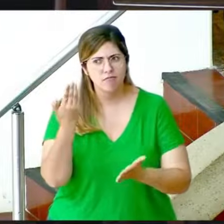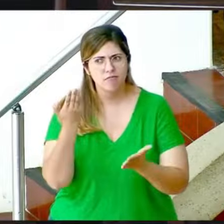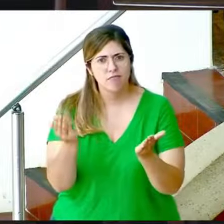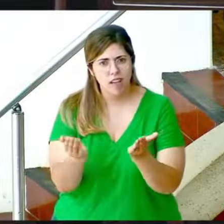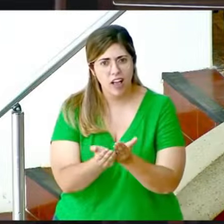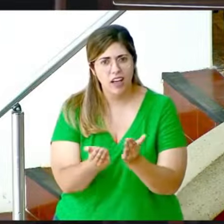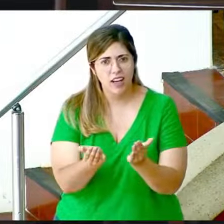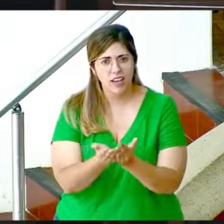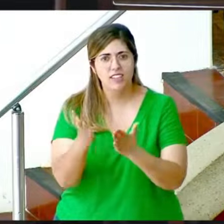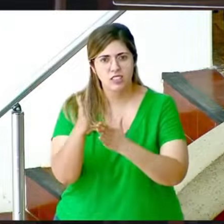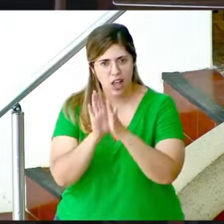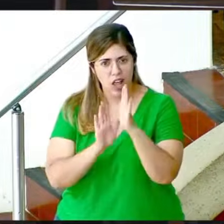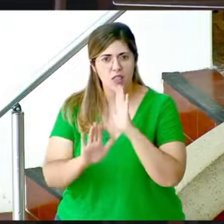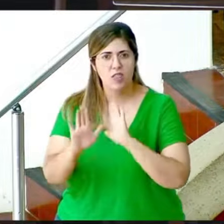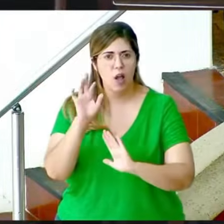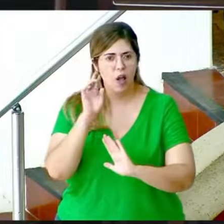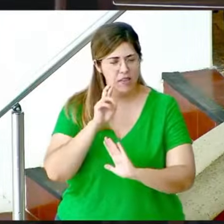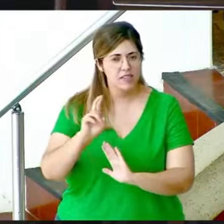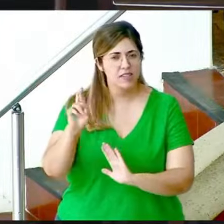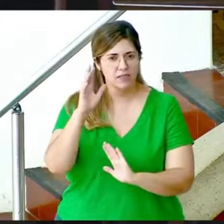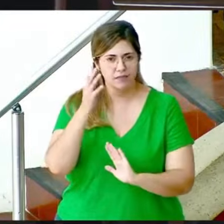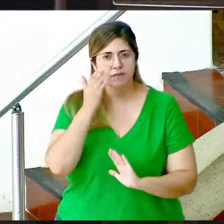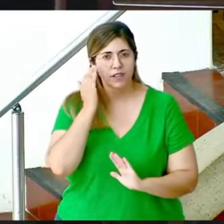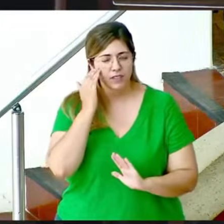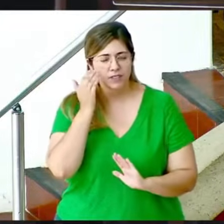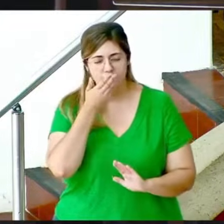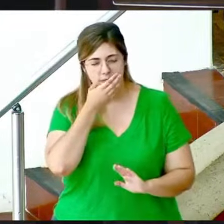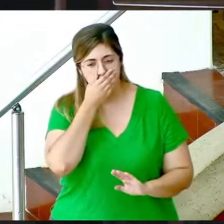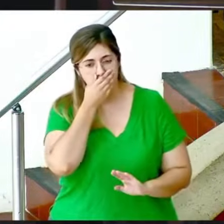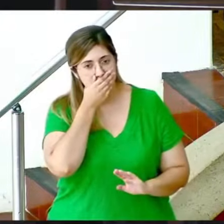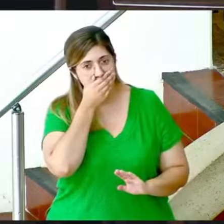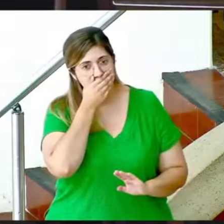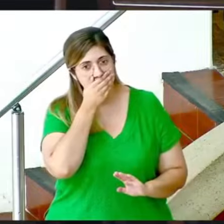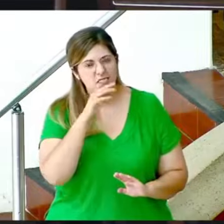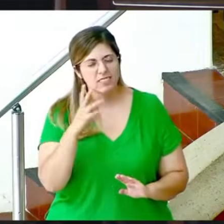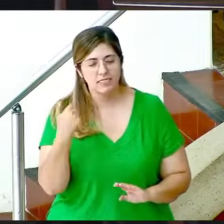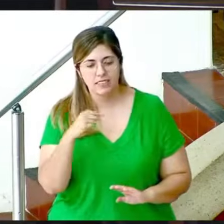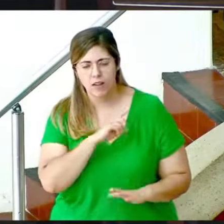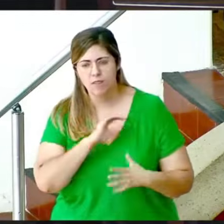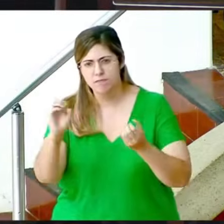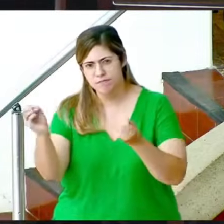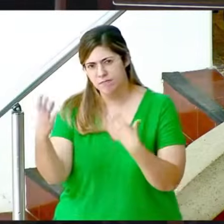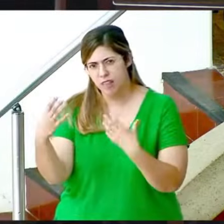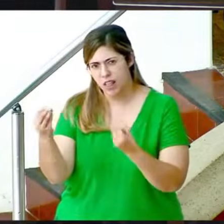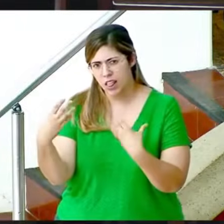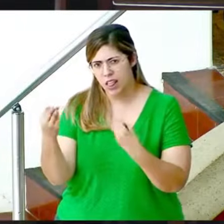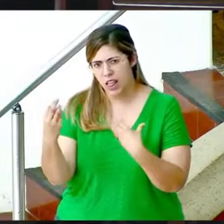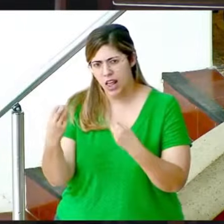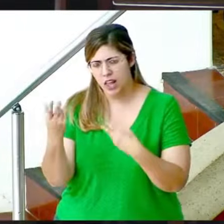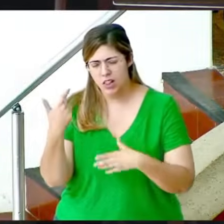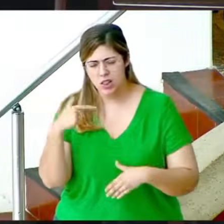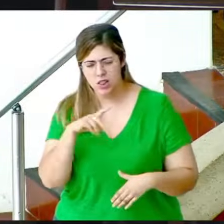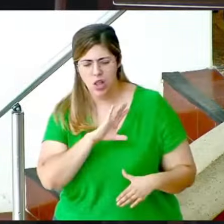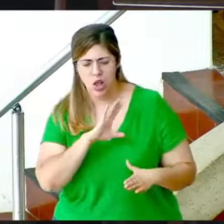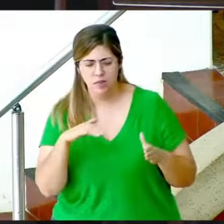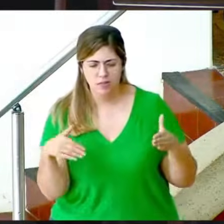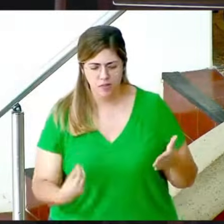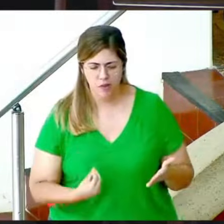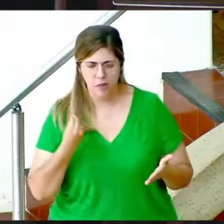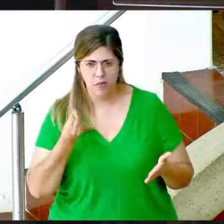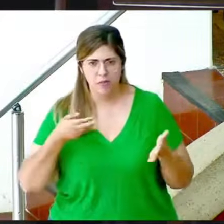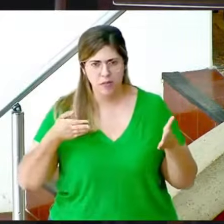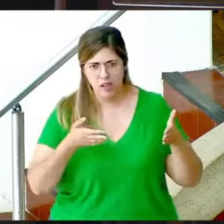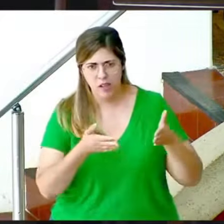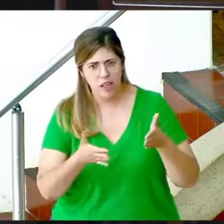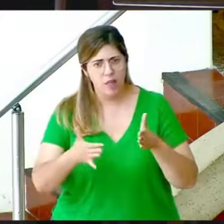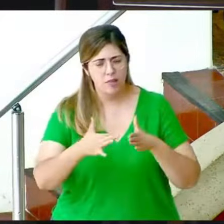está ali. E conforme nós formos ensinando nossas crianças no caminho que elas devem andar, elas hão de andar nesse caminho. Eu sei que